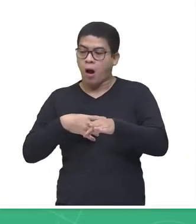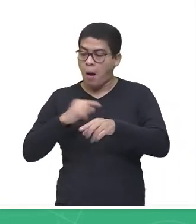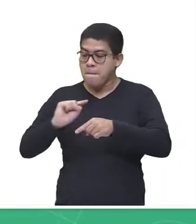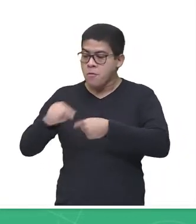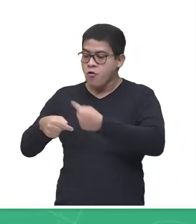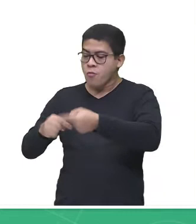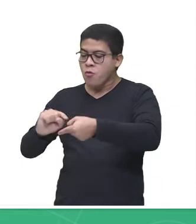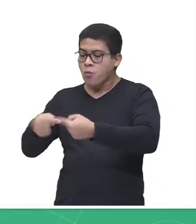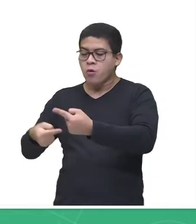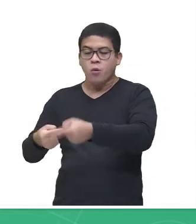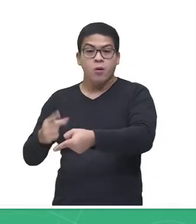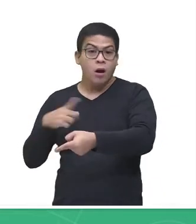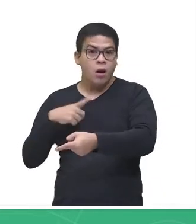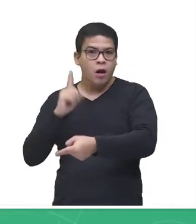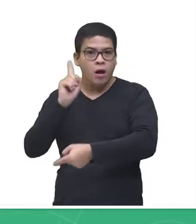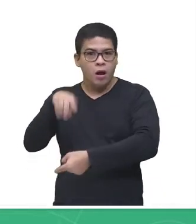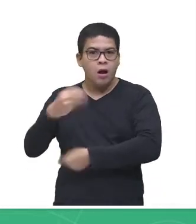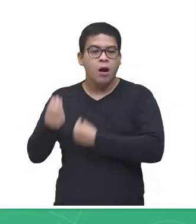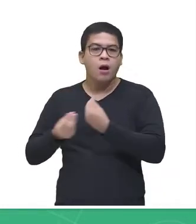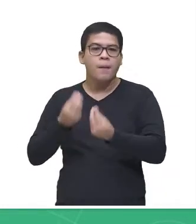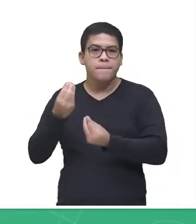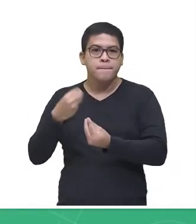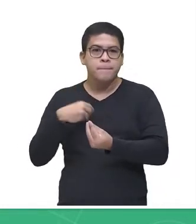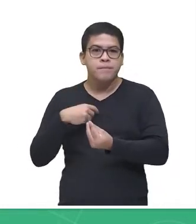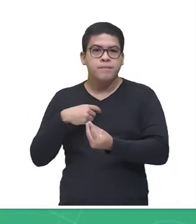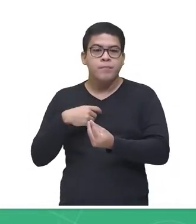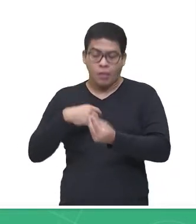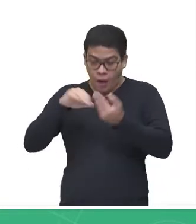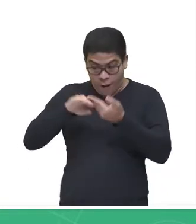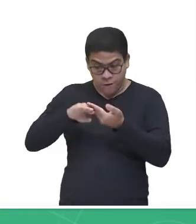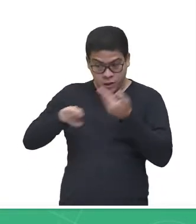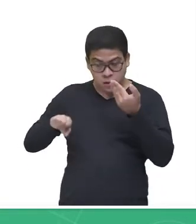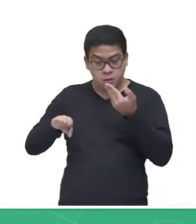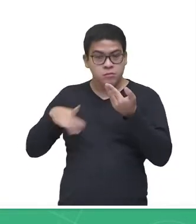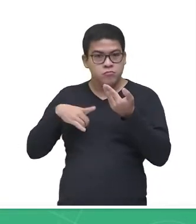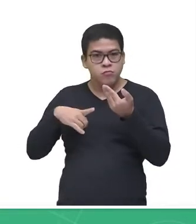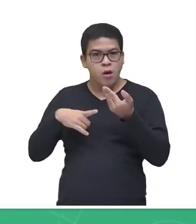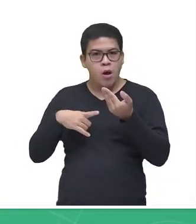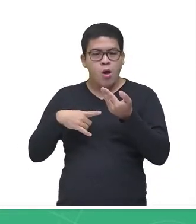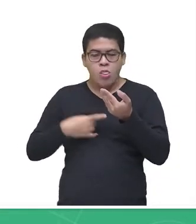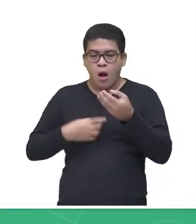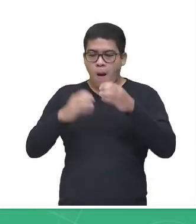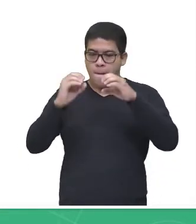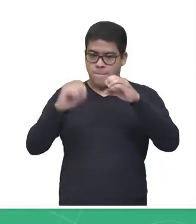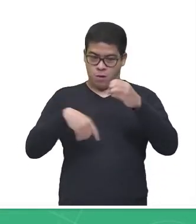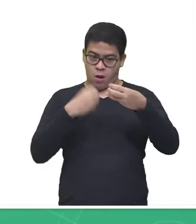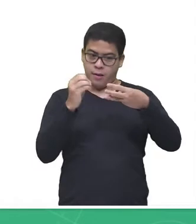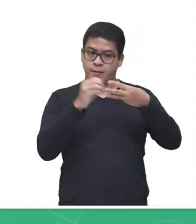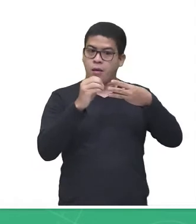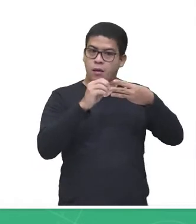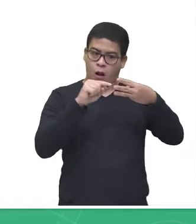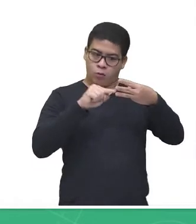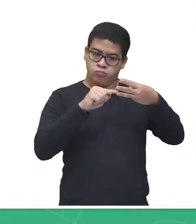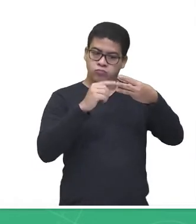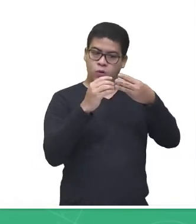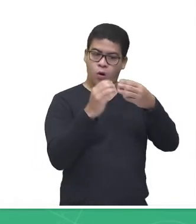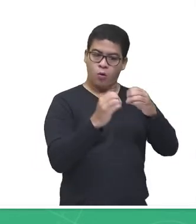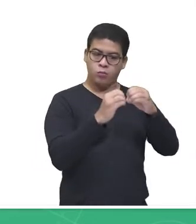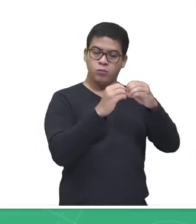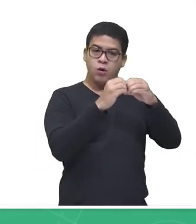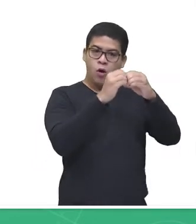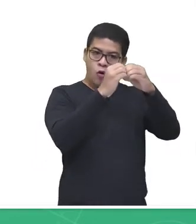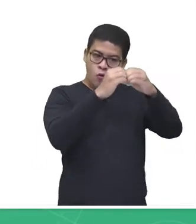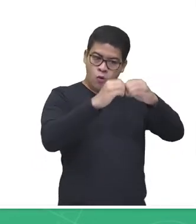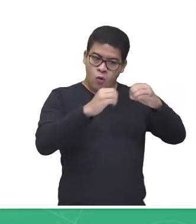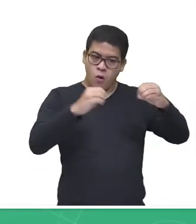o que vai acontecer é que essa célula vai se separar, tá? Ela vai ali se dividir em duas. E aí o que vai acontecer é